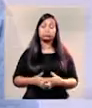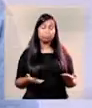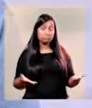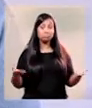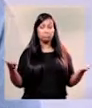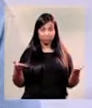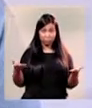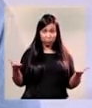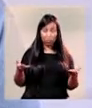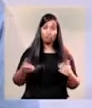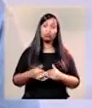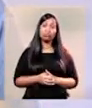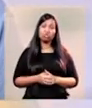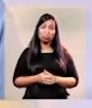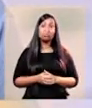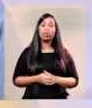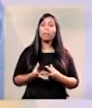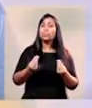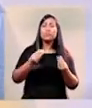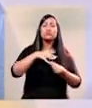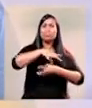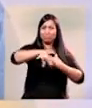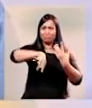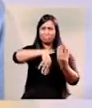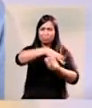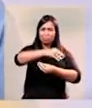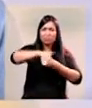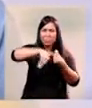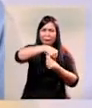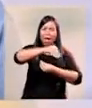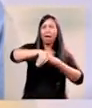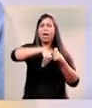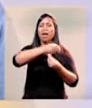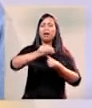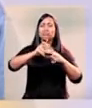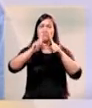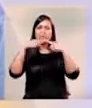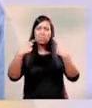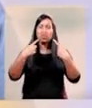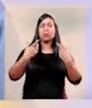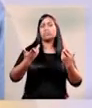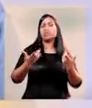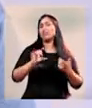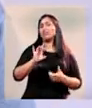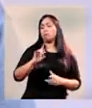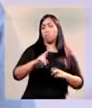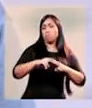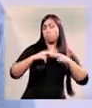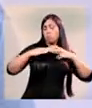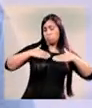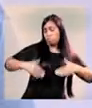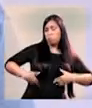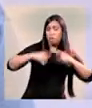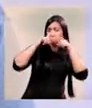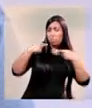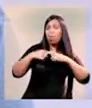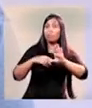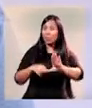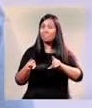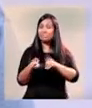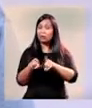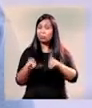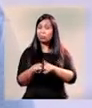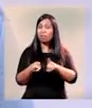parentes? Atualmente é bem misto a questão, né, das violências, não só pela violência física, mas